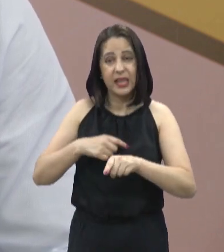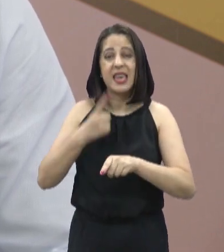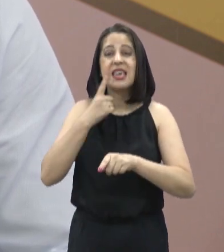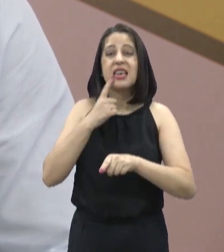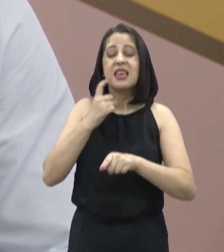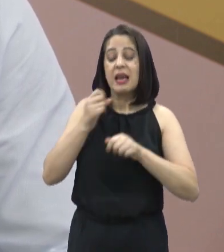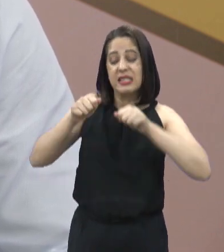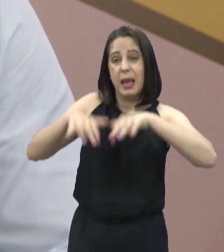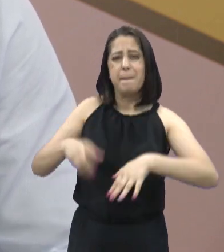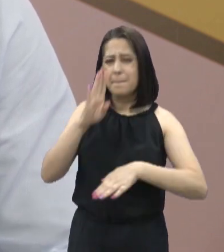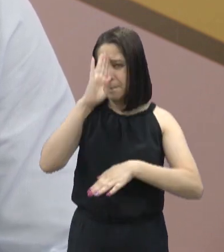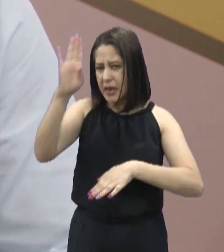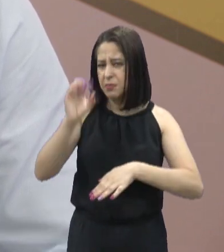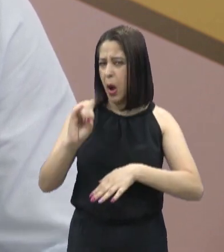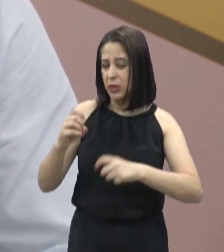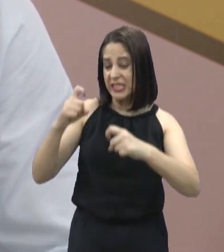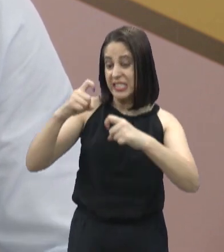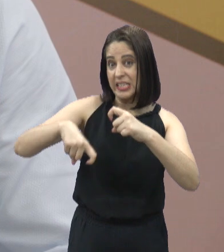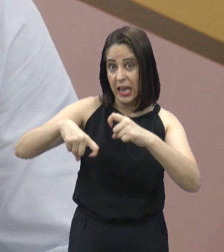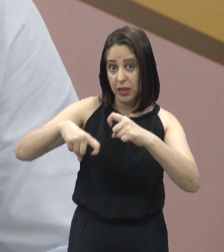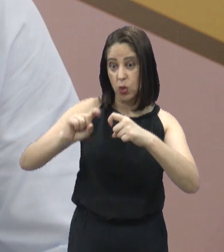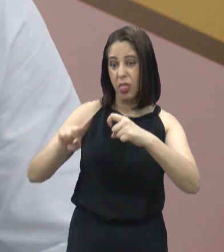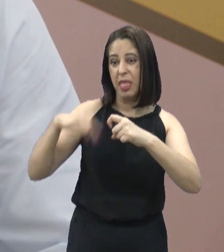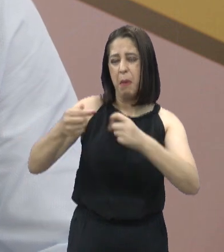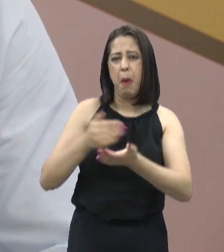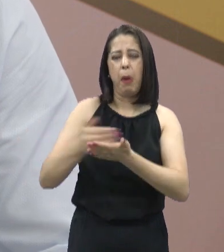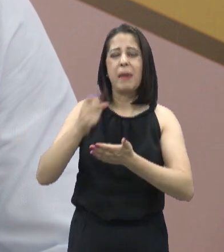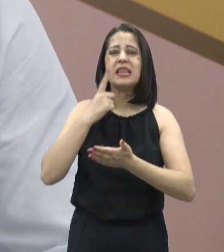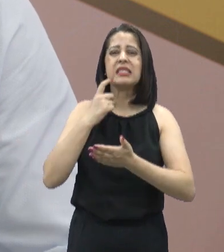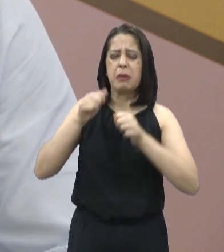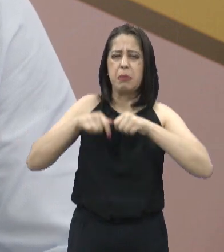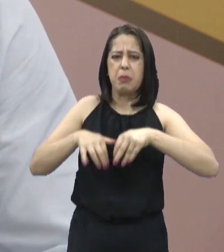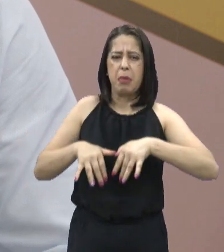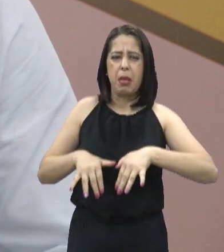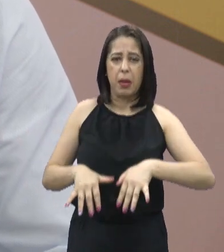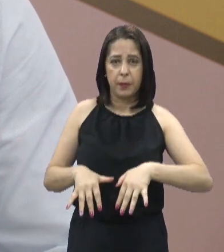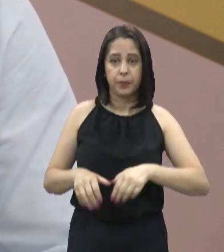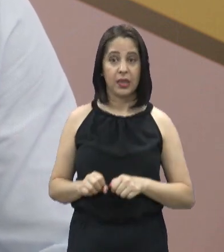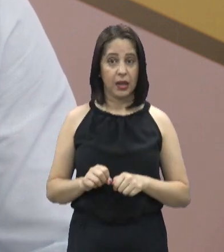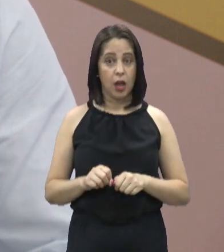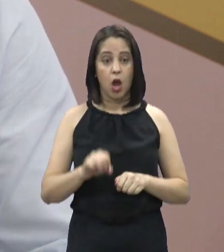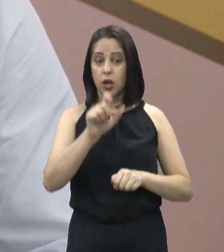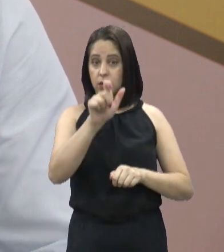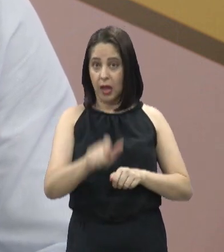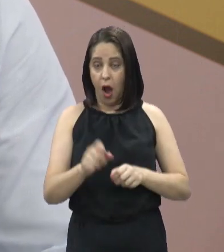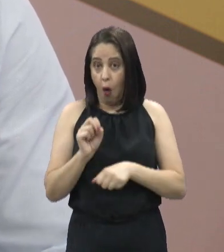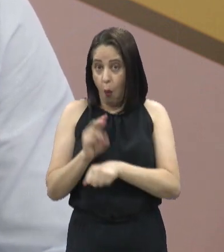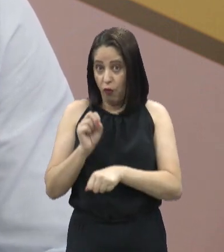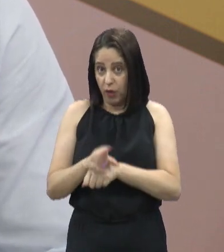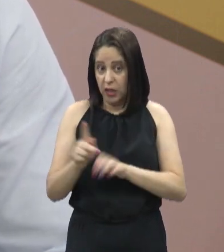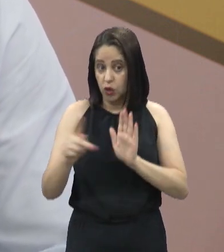uma relação sexual. Os dois, apesar de ser no mesmo órgão, têm um comportamento diferente, têm